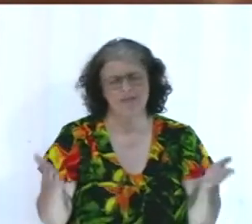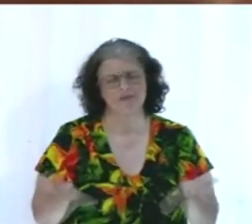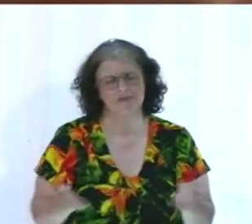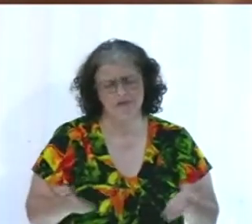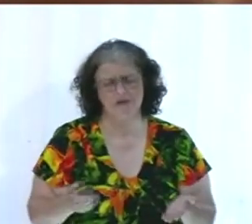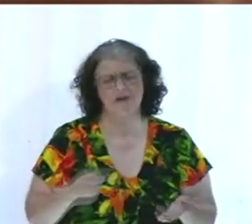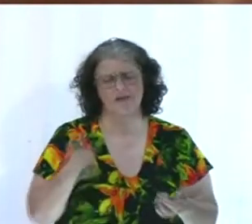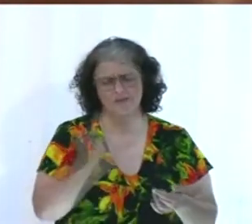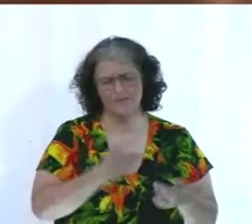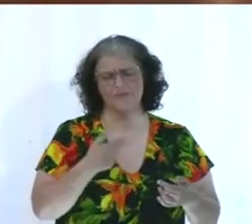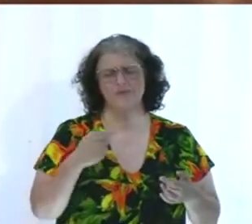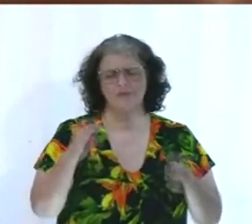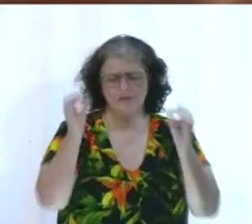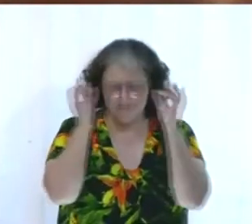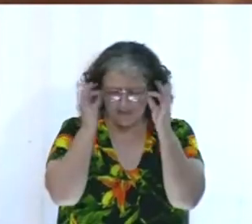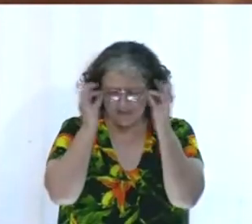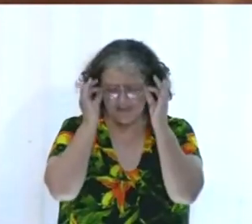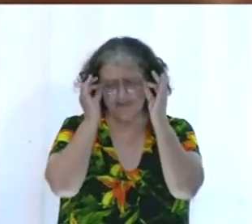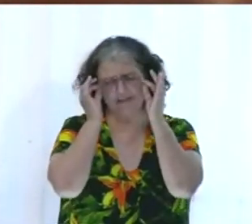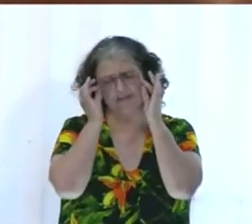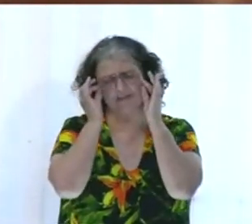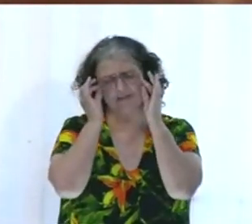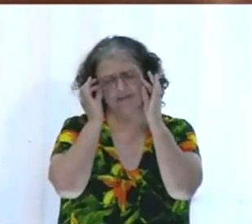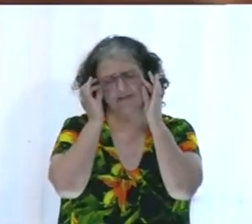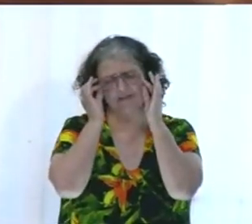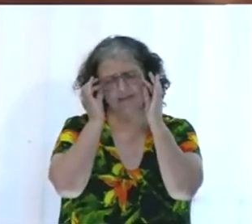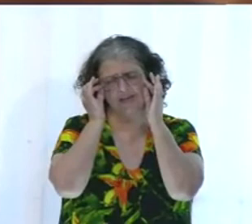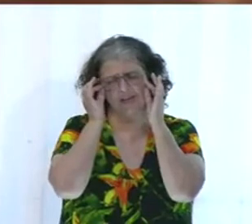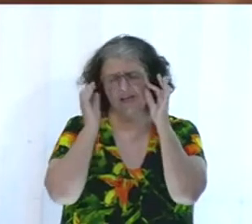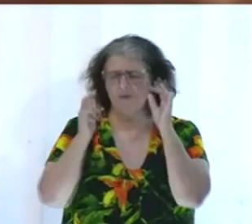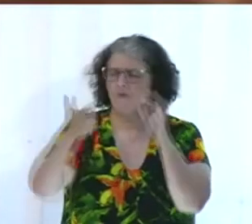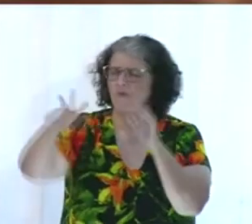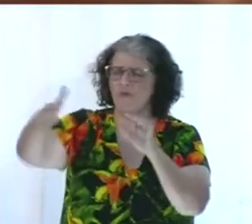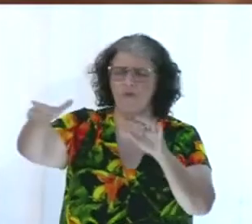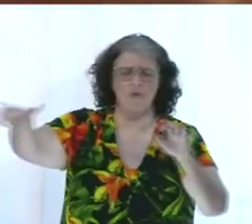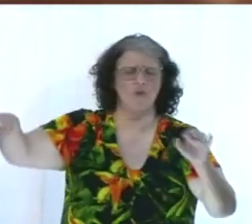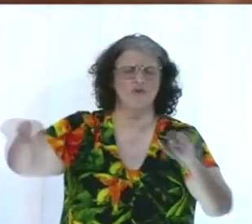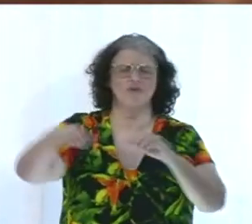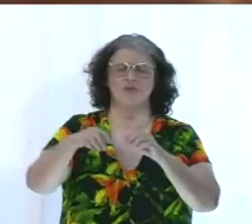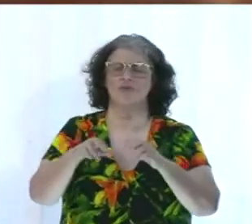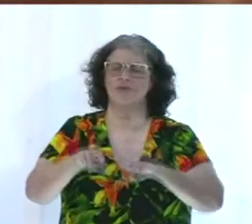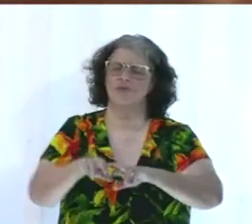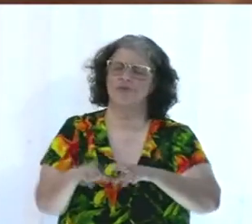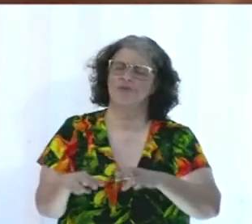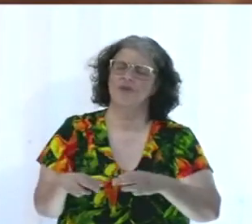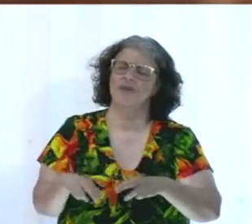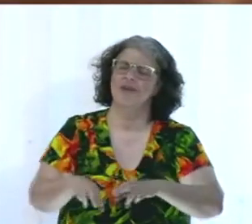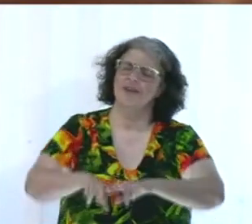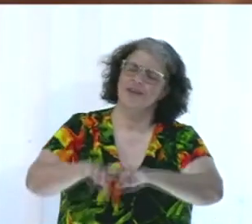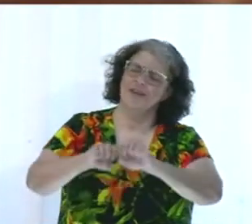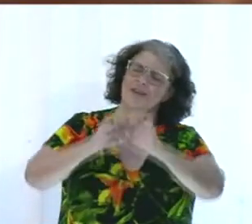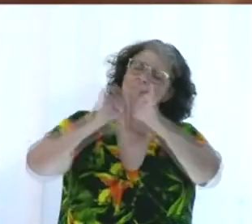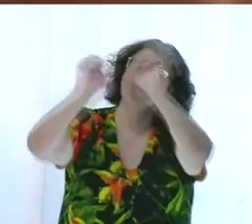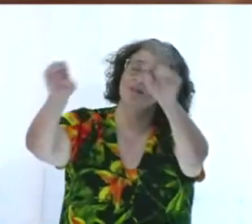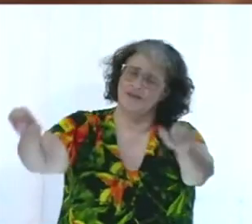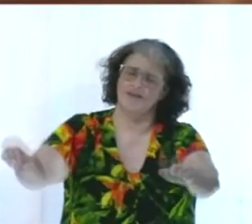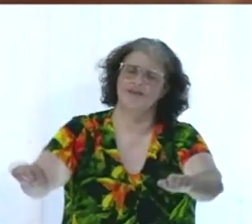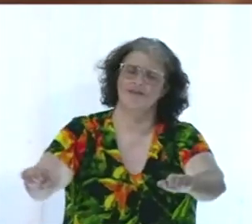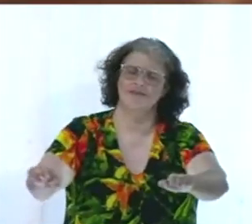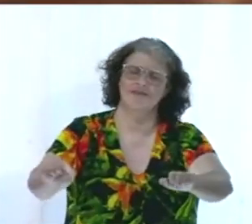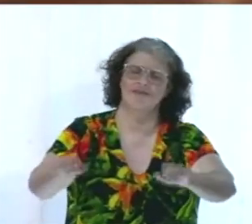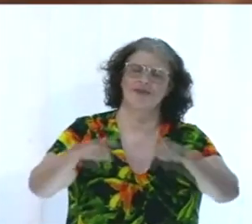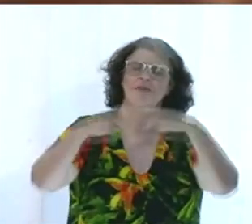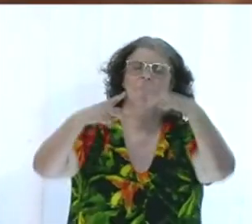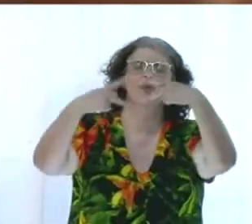tomemos cuidado com o outro Evangelho que está sendo pregado por aí, pois infelizmente nós não estamos isentos de